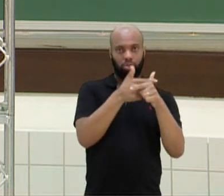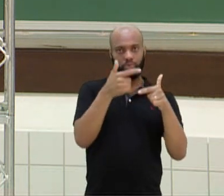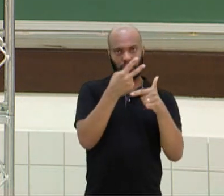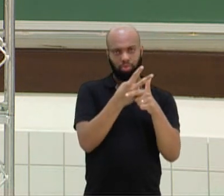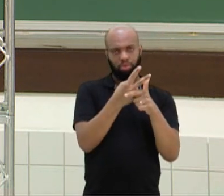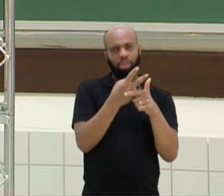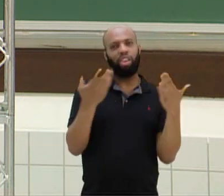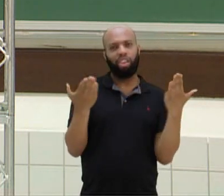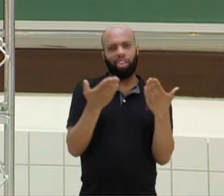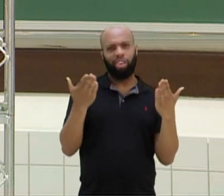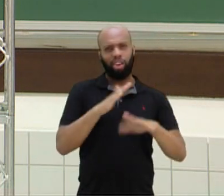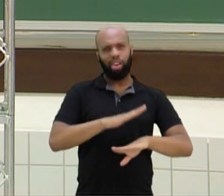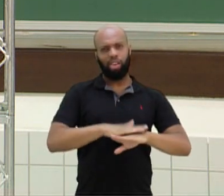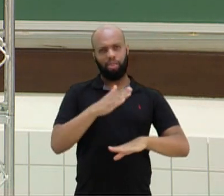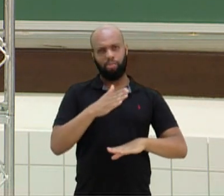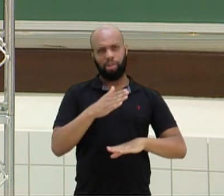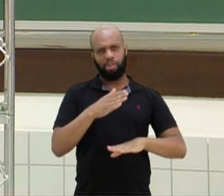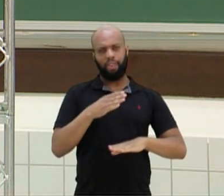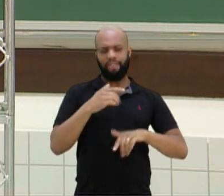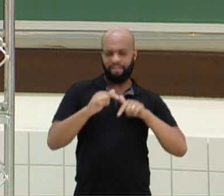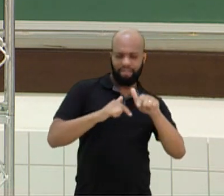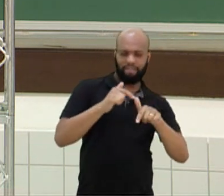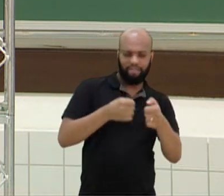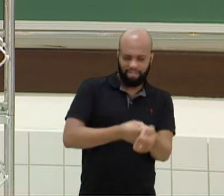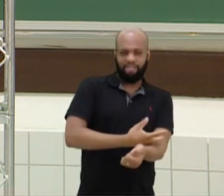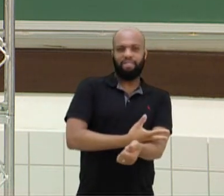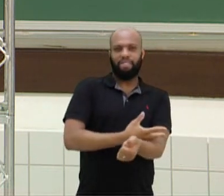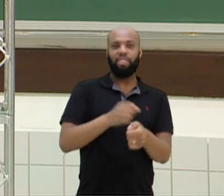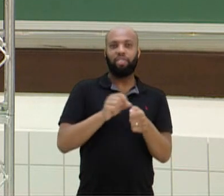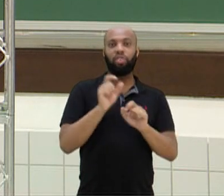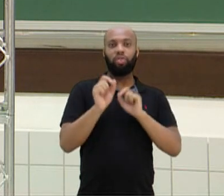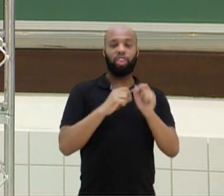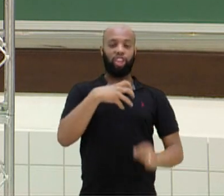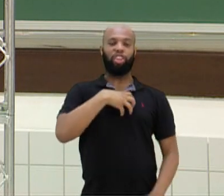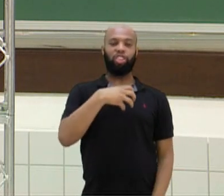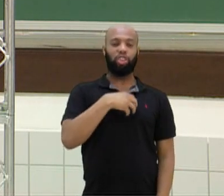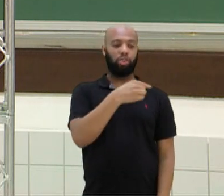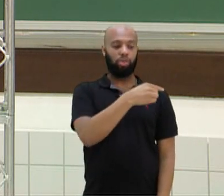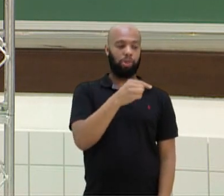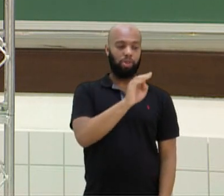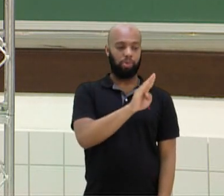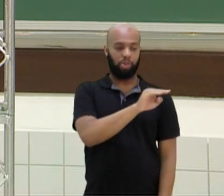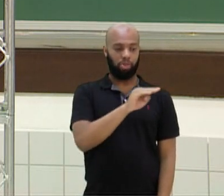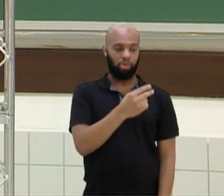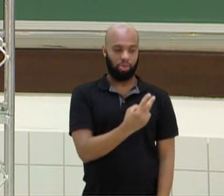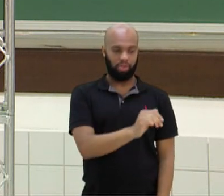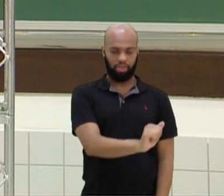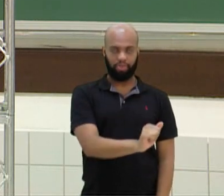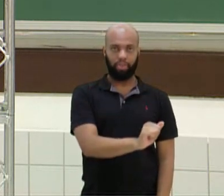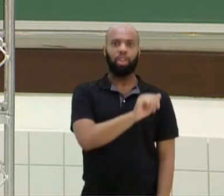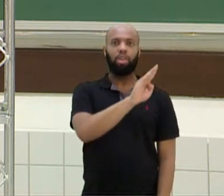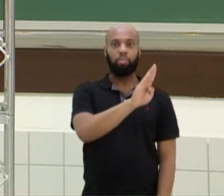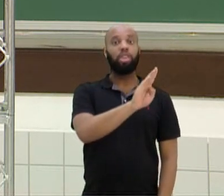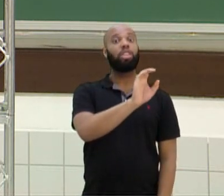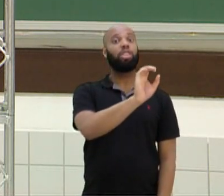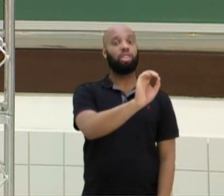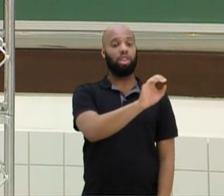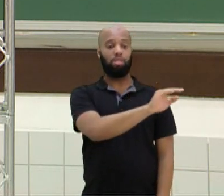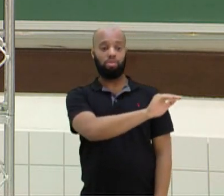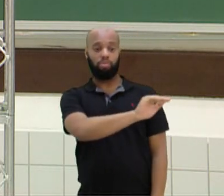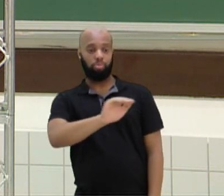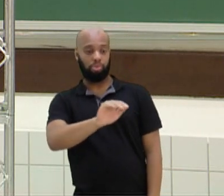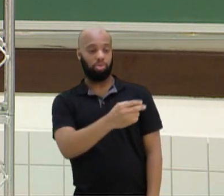Ponto de mínimo, com cavidade voltada para cima. Então, ponto de mínimo. Vamos calcular as